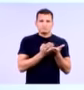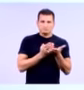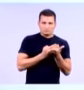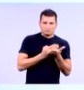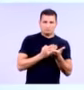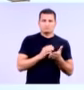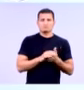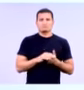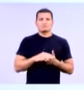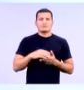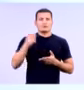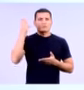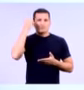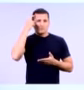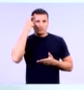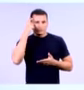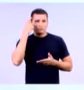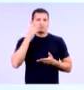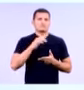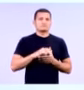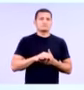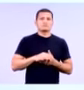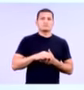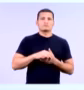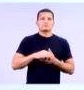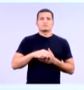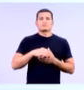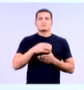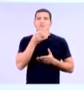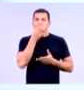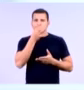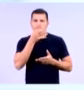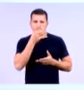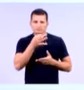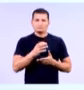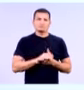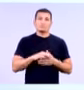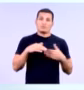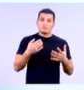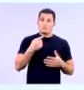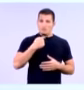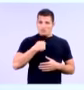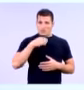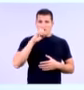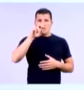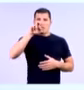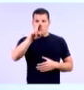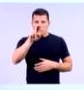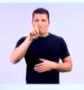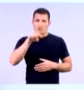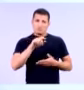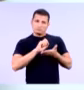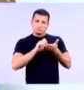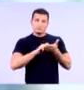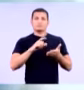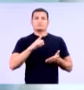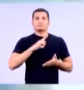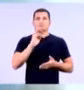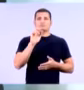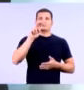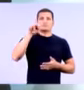relatos de memórias, depoimentos. Então, quando o eu ele é evidenciado, nós temos lá a função